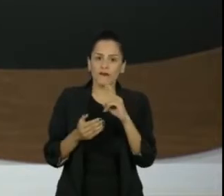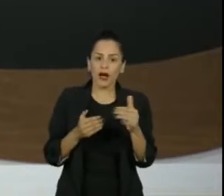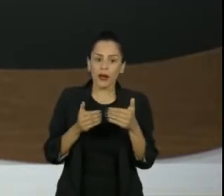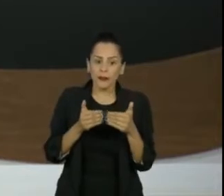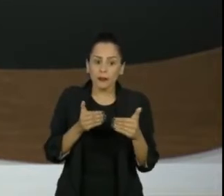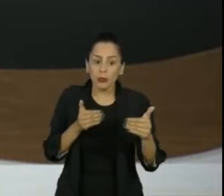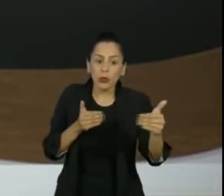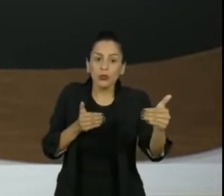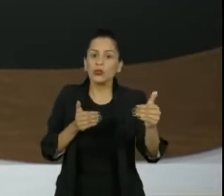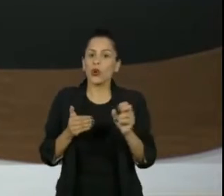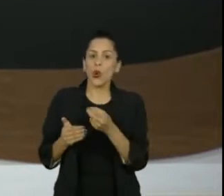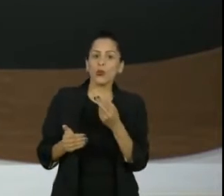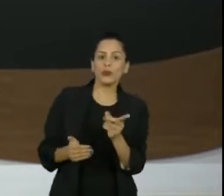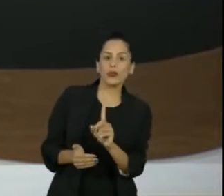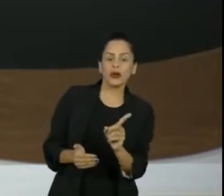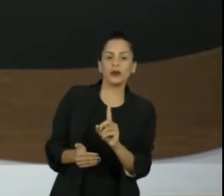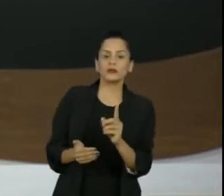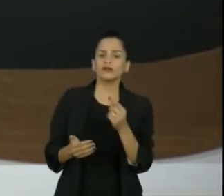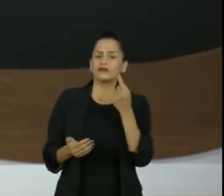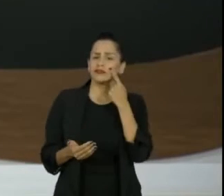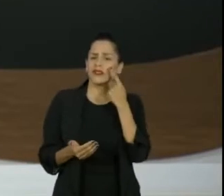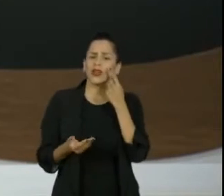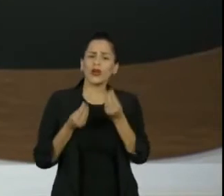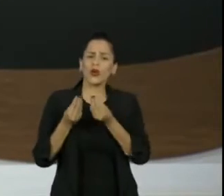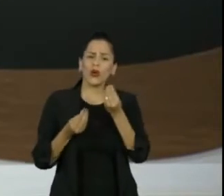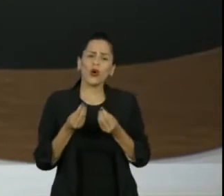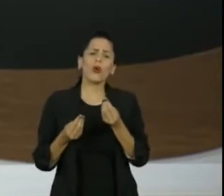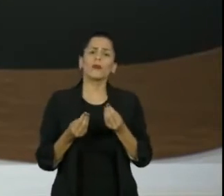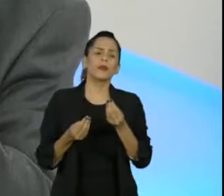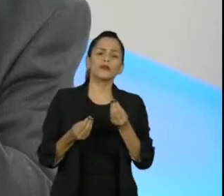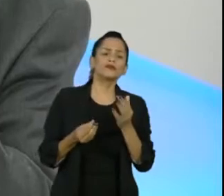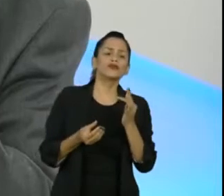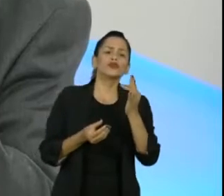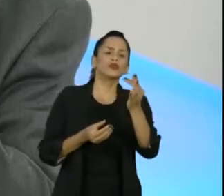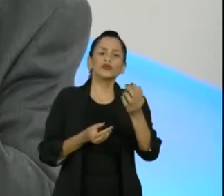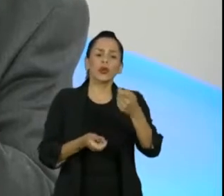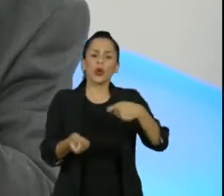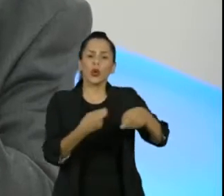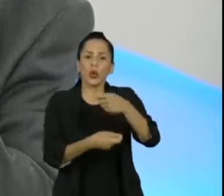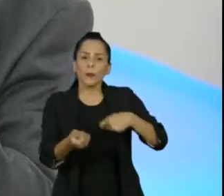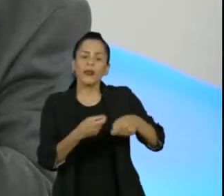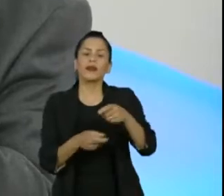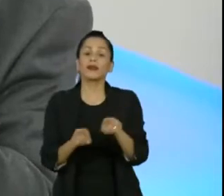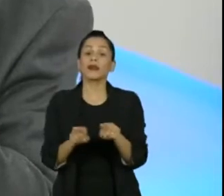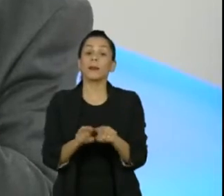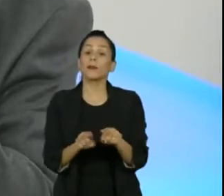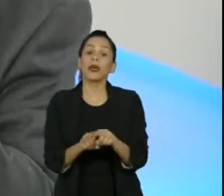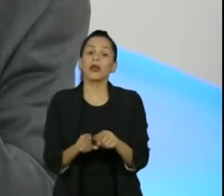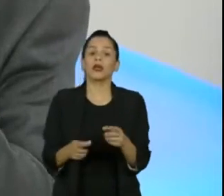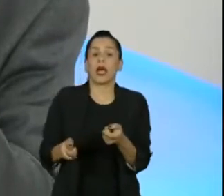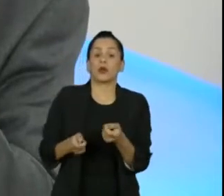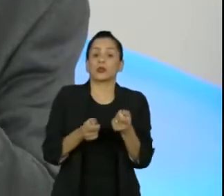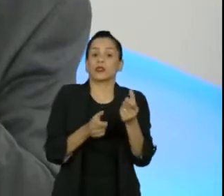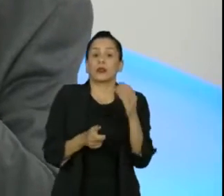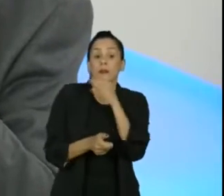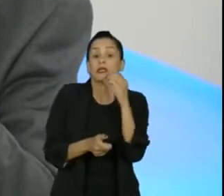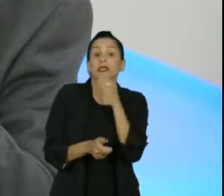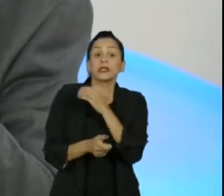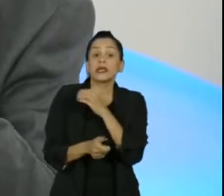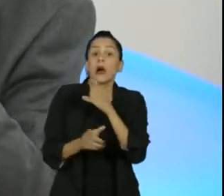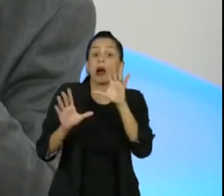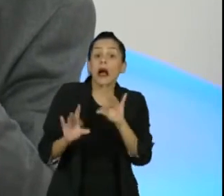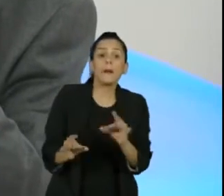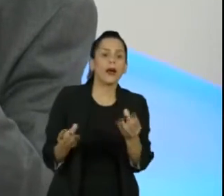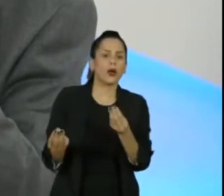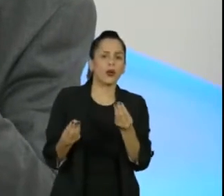no horizonte para a economia e para esse fim do auxílio emergencial? Olha, é a questão de